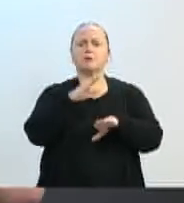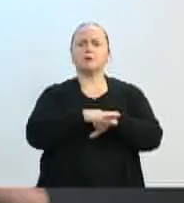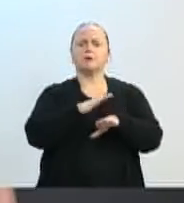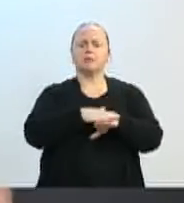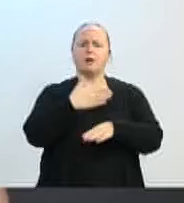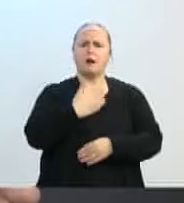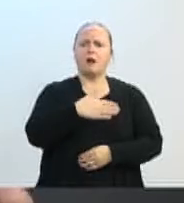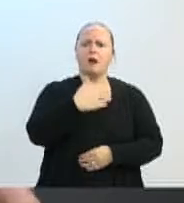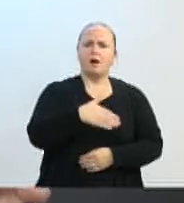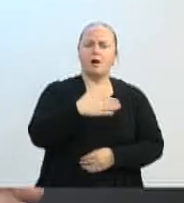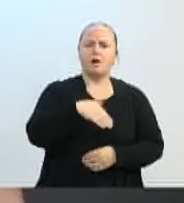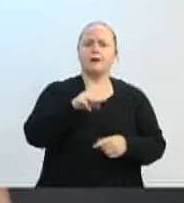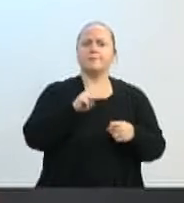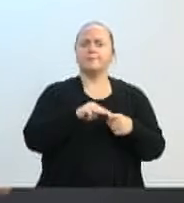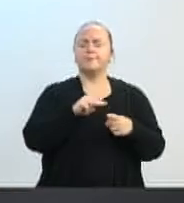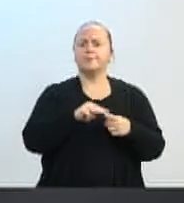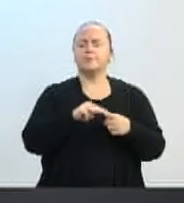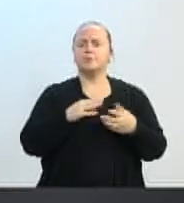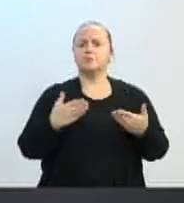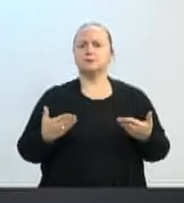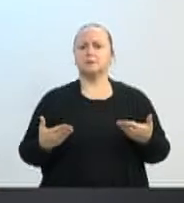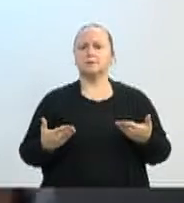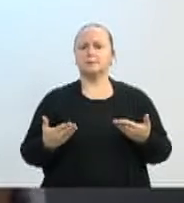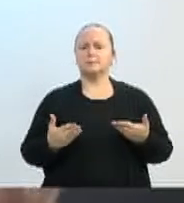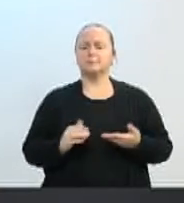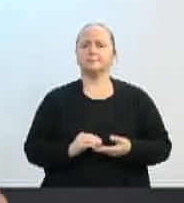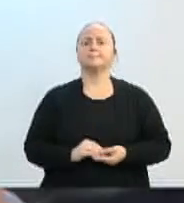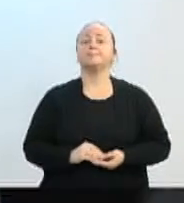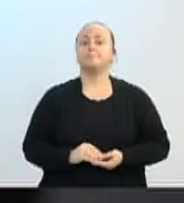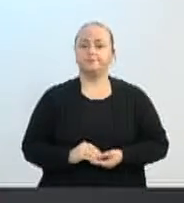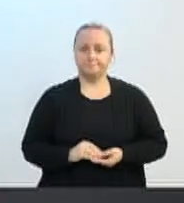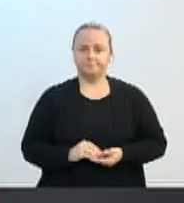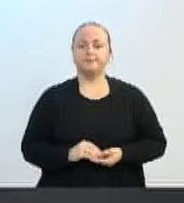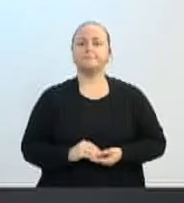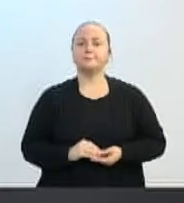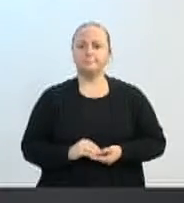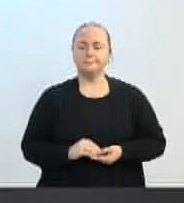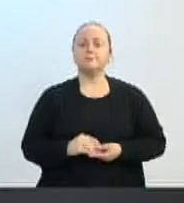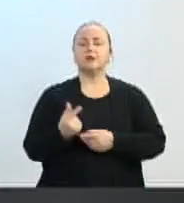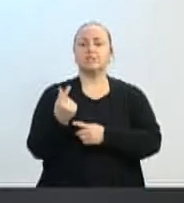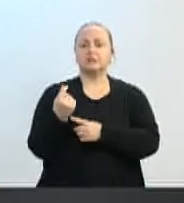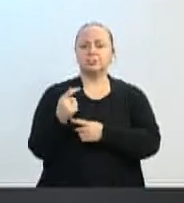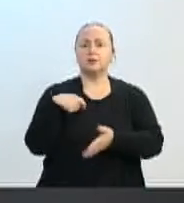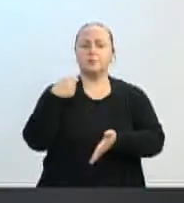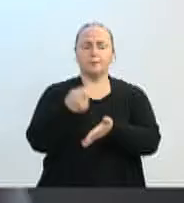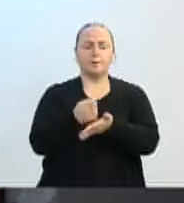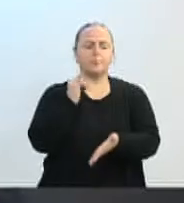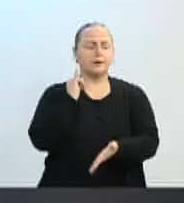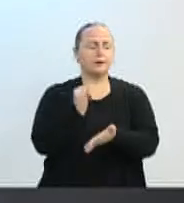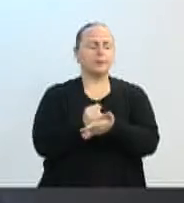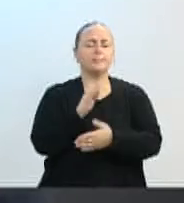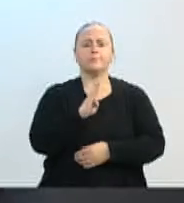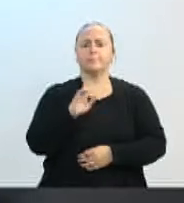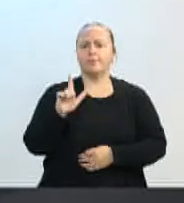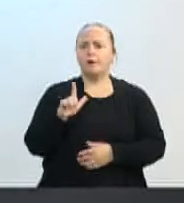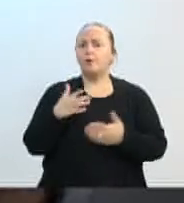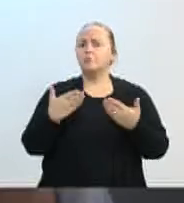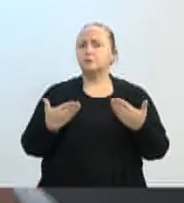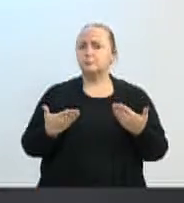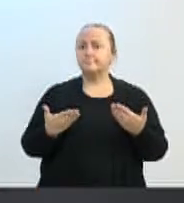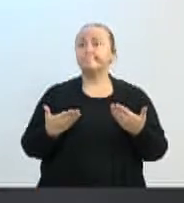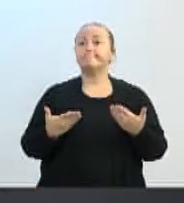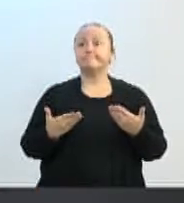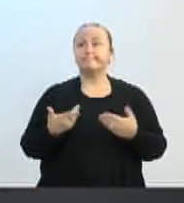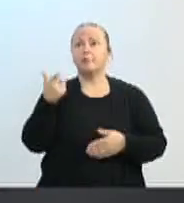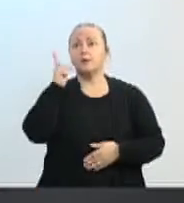recursos municipais, recursos dos impostos nossos blumenauenses aqui, tendo que tirar de outras áreas para poder